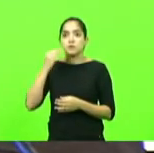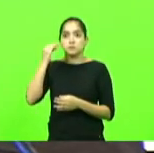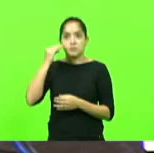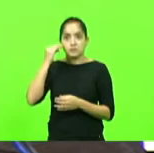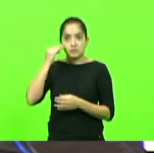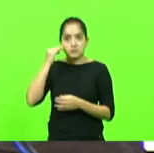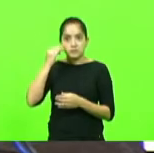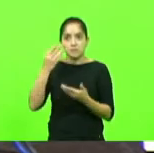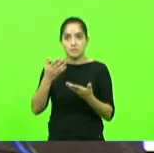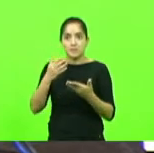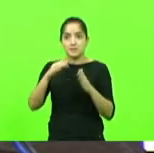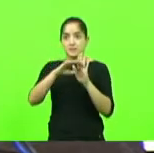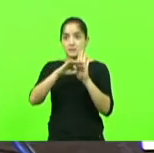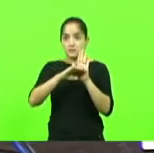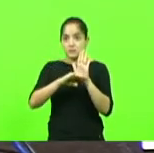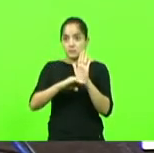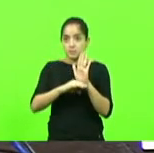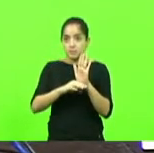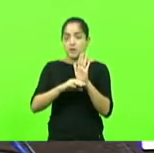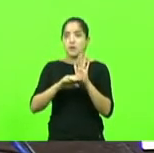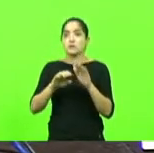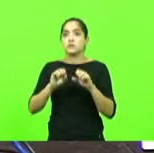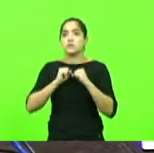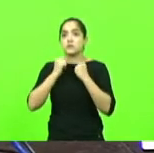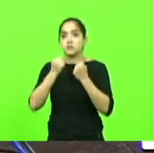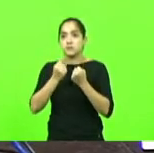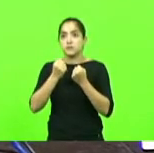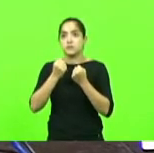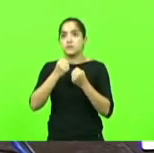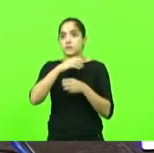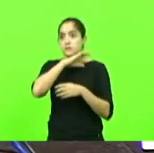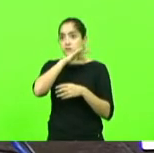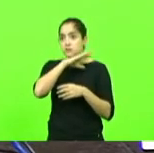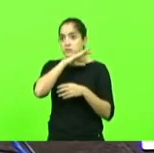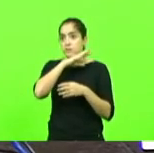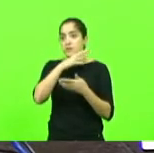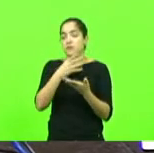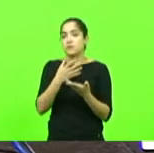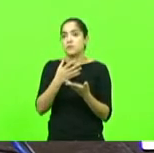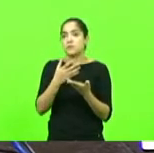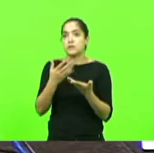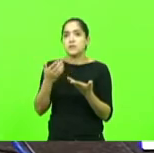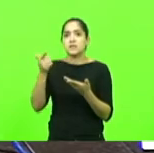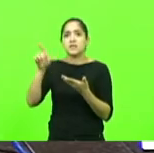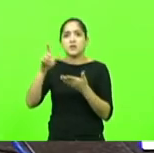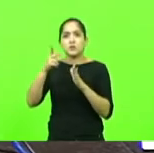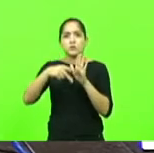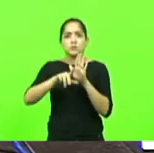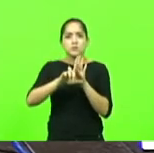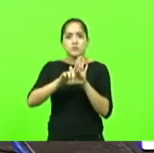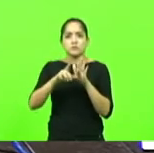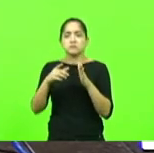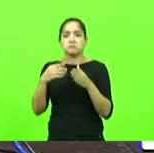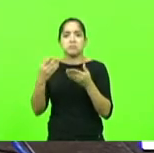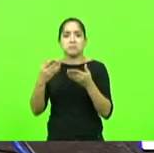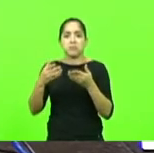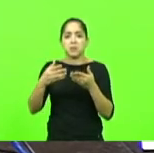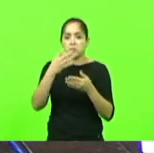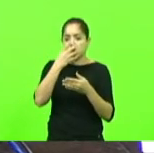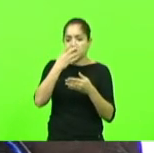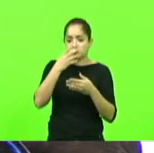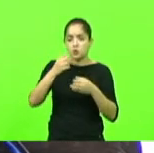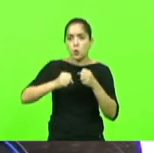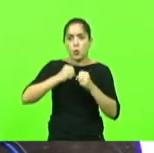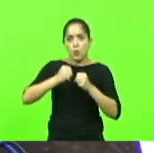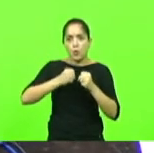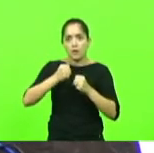mas essas pautas dele aí de defesa de animal, pelo amor de Deus. Tem outro projeto. O que, que tem os cachorros correr, meu Deus do céu? Acho